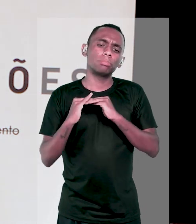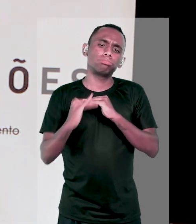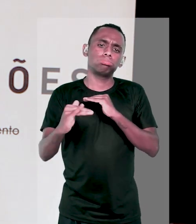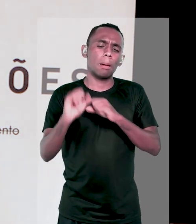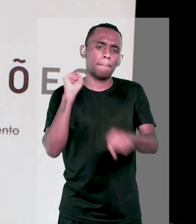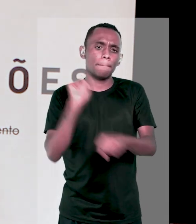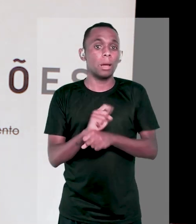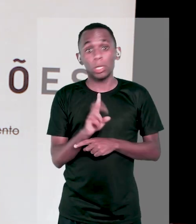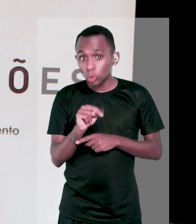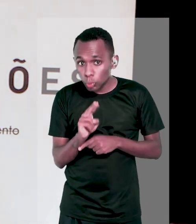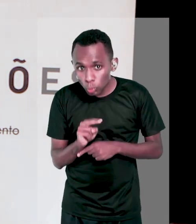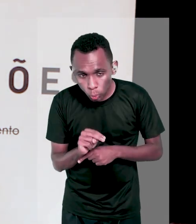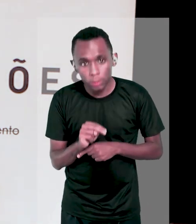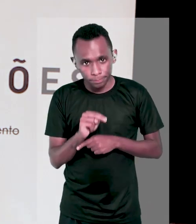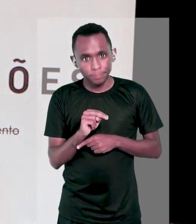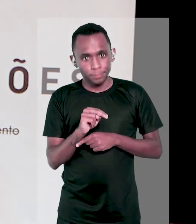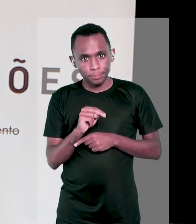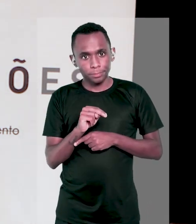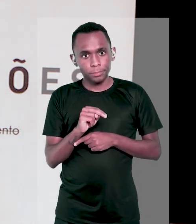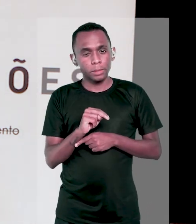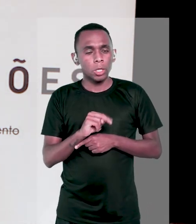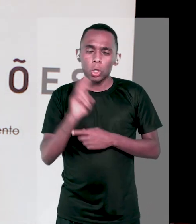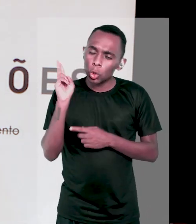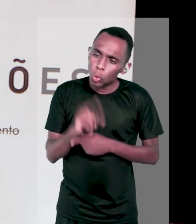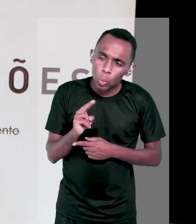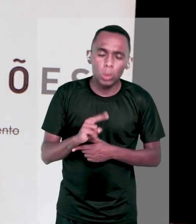no mundo a sensibilidade